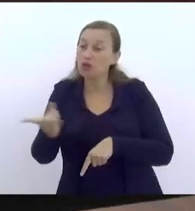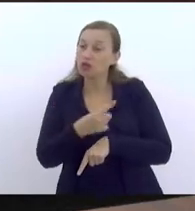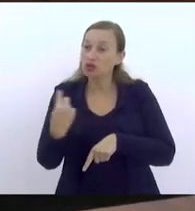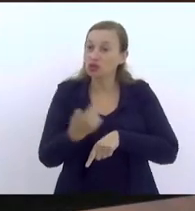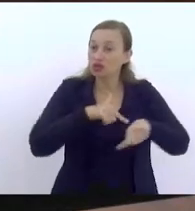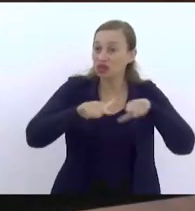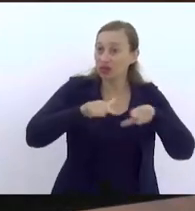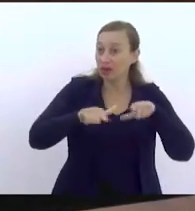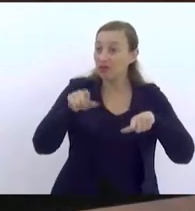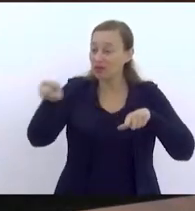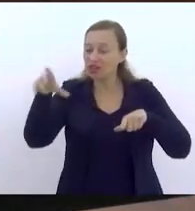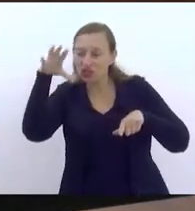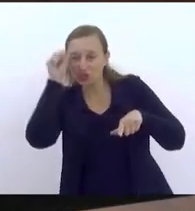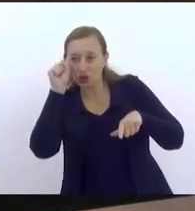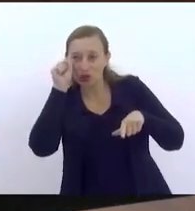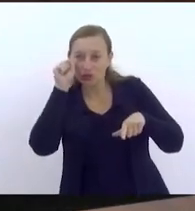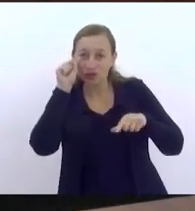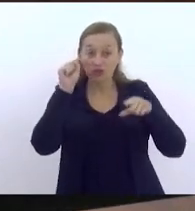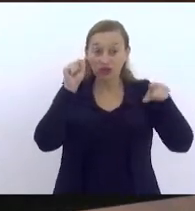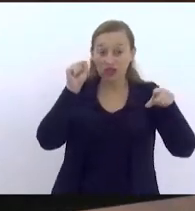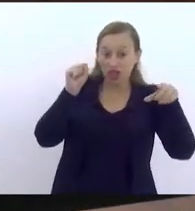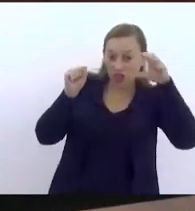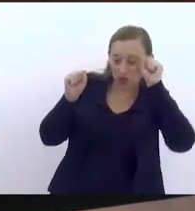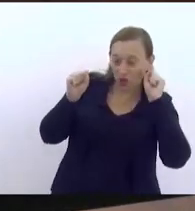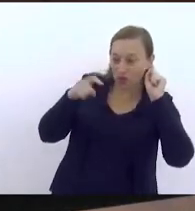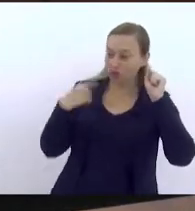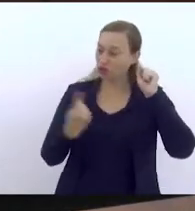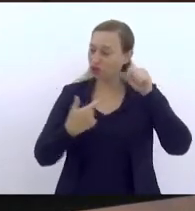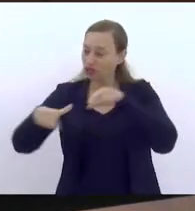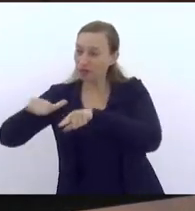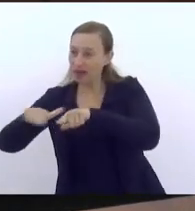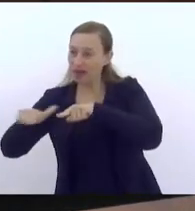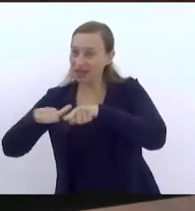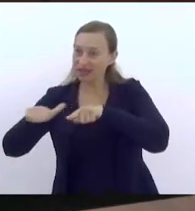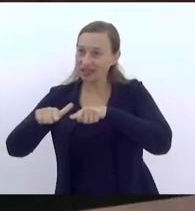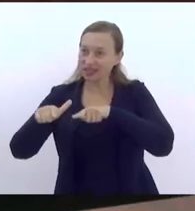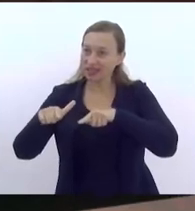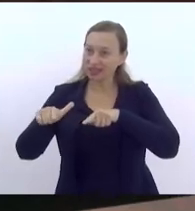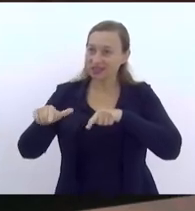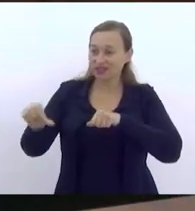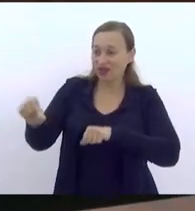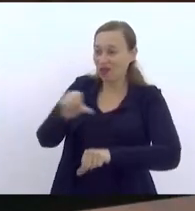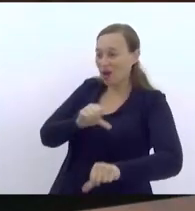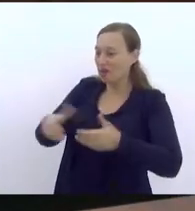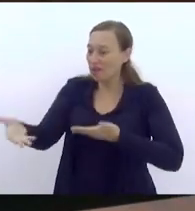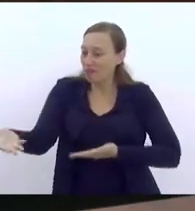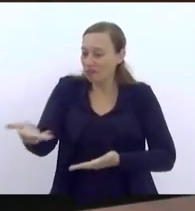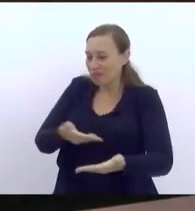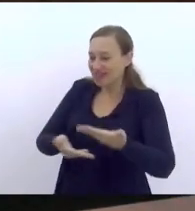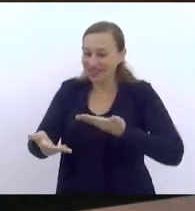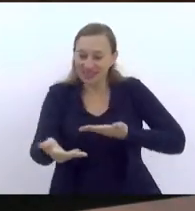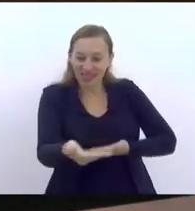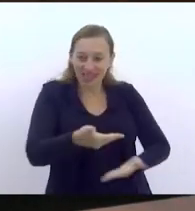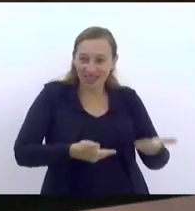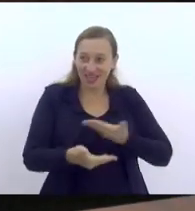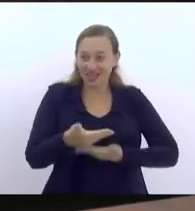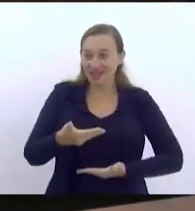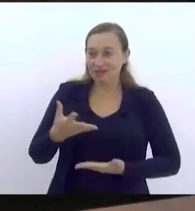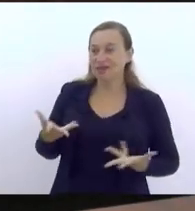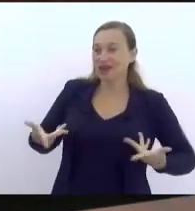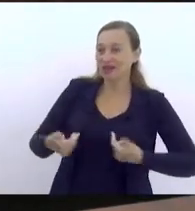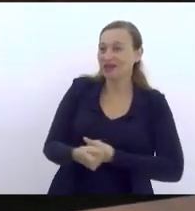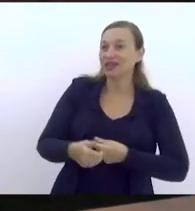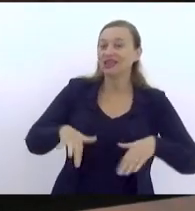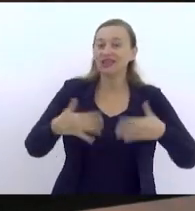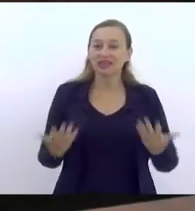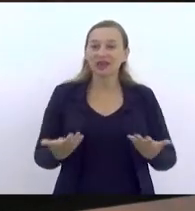trabalhamos, vocês dormem. Enquanto vocês dormem, nós trabalhamos. Então, é a parceria ideal. Então, senhor presidente, pedi para fazer